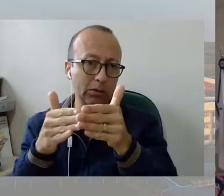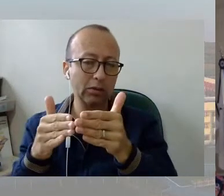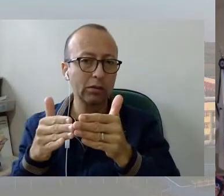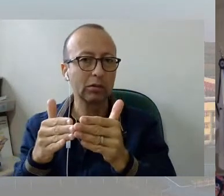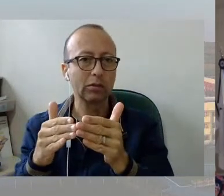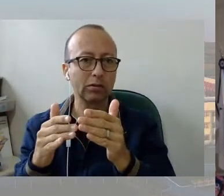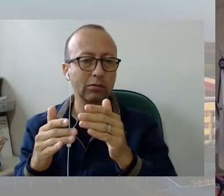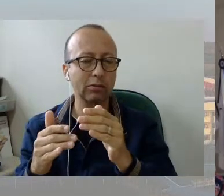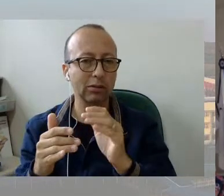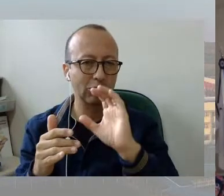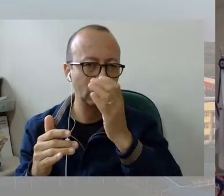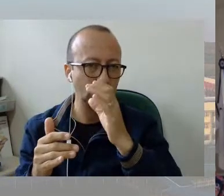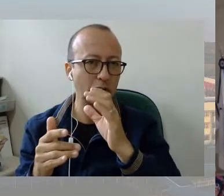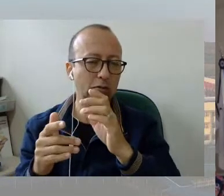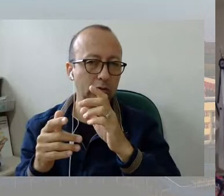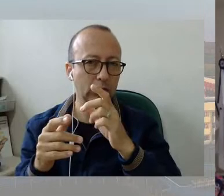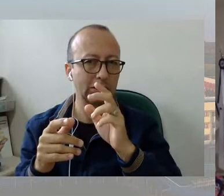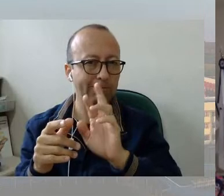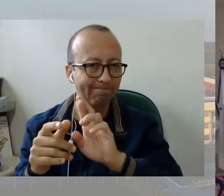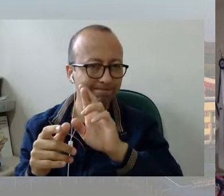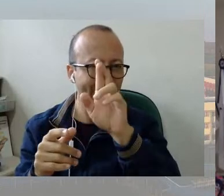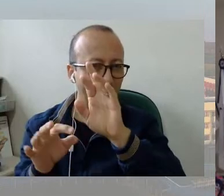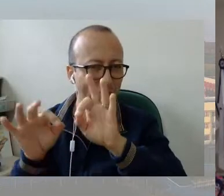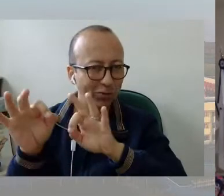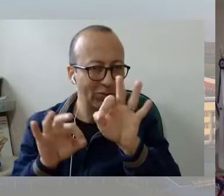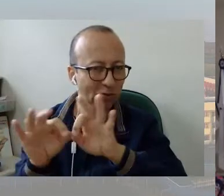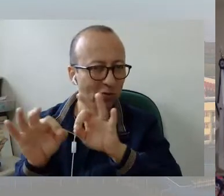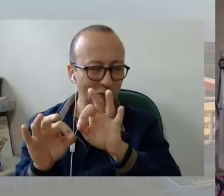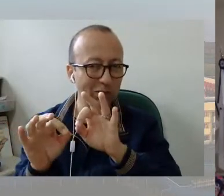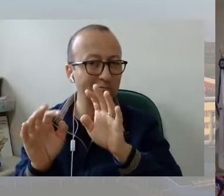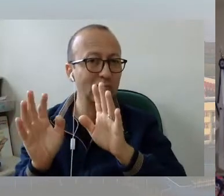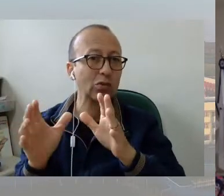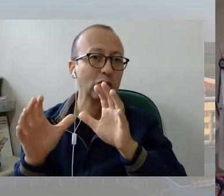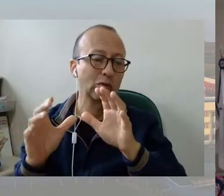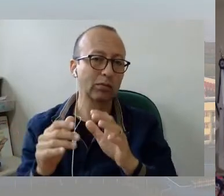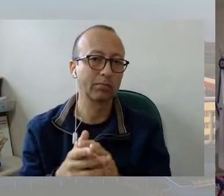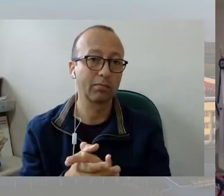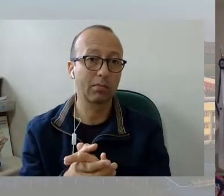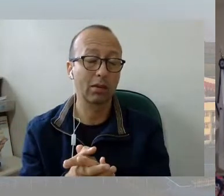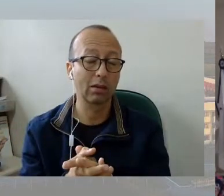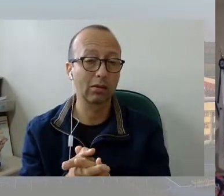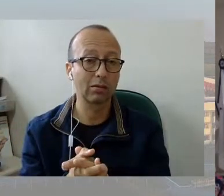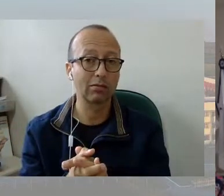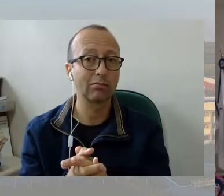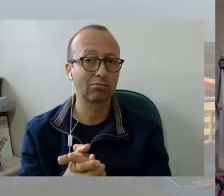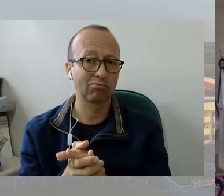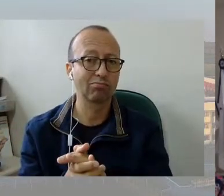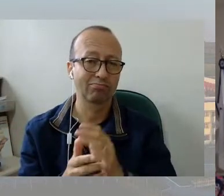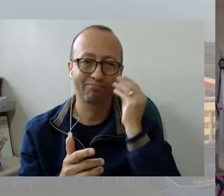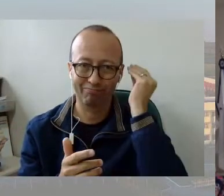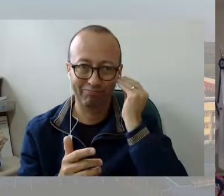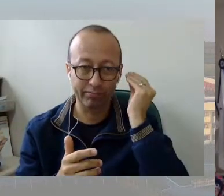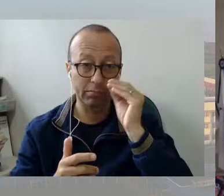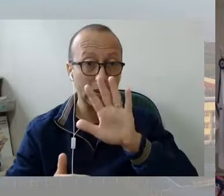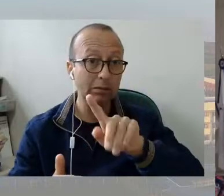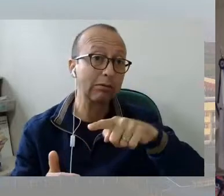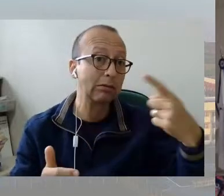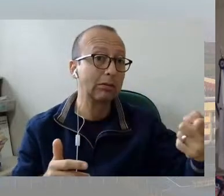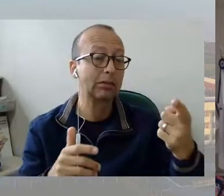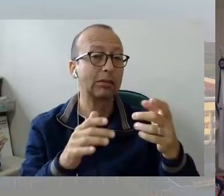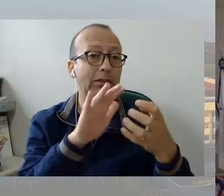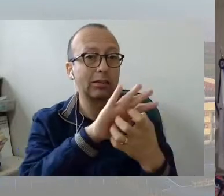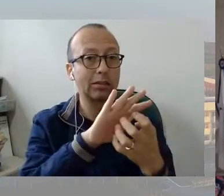Né? Também surgiu na reunião a vontade do campus Caçapava de organizar. Então, eu abro a palavra para